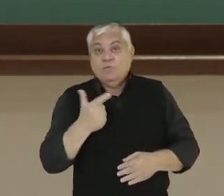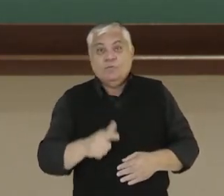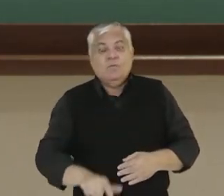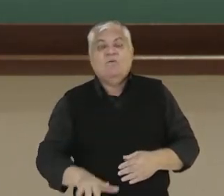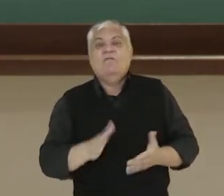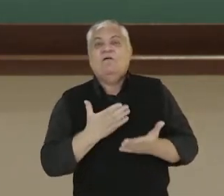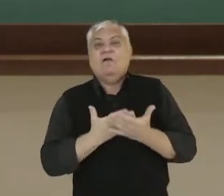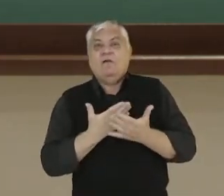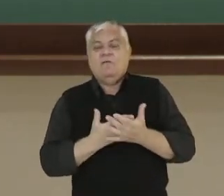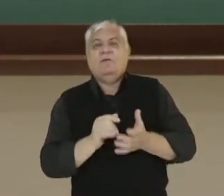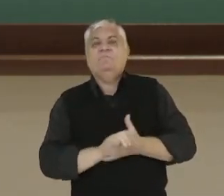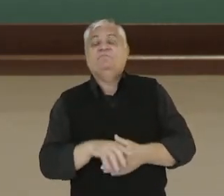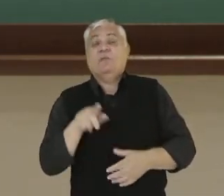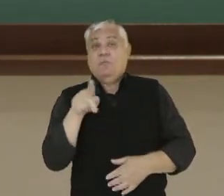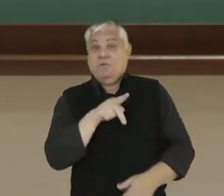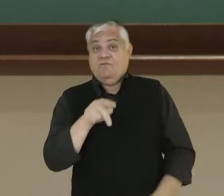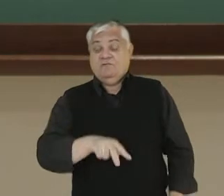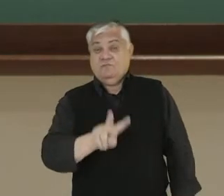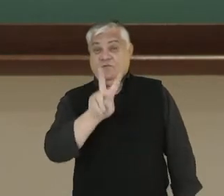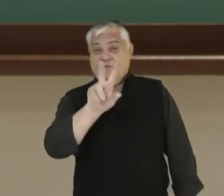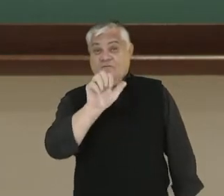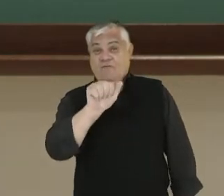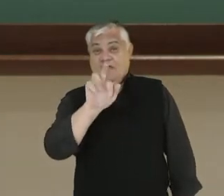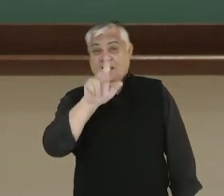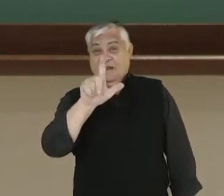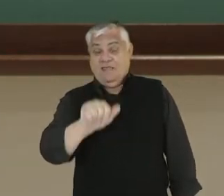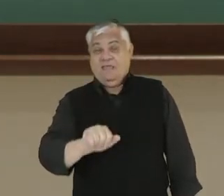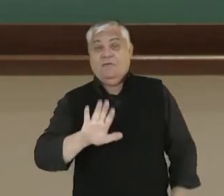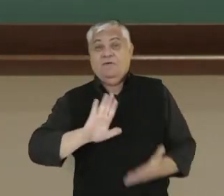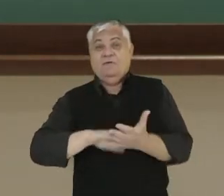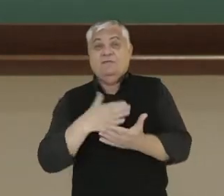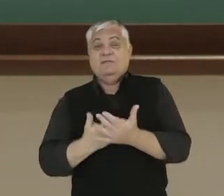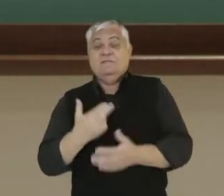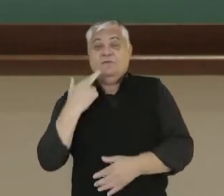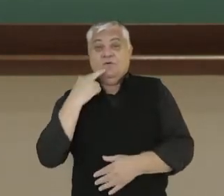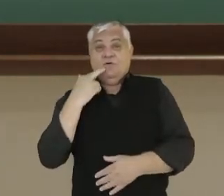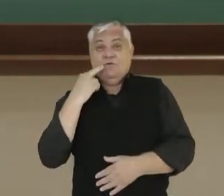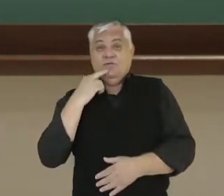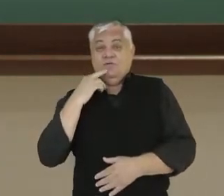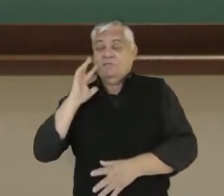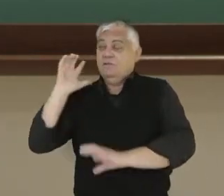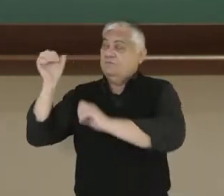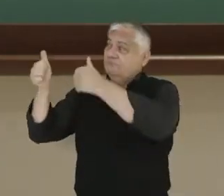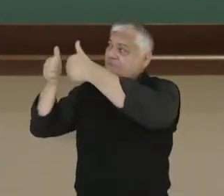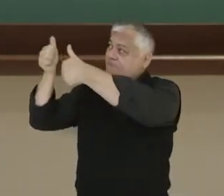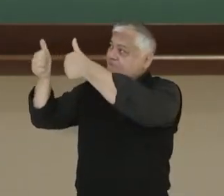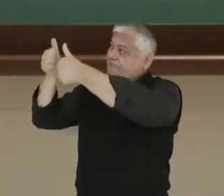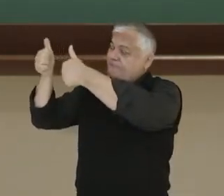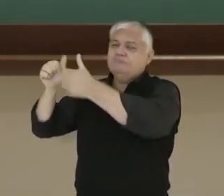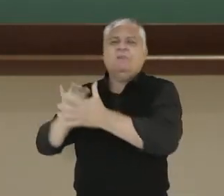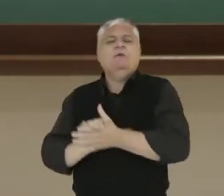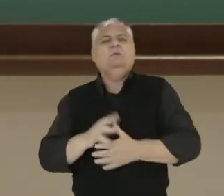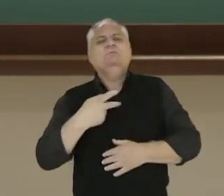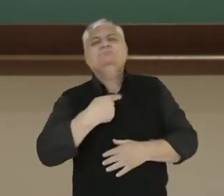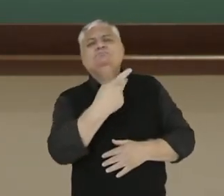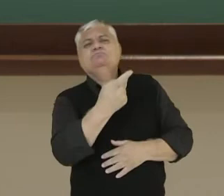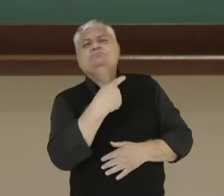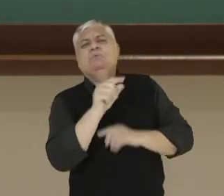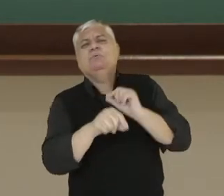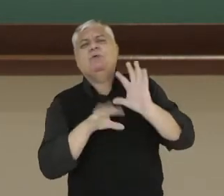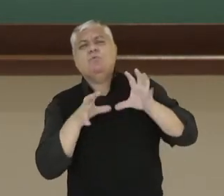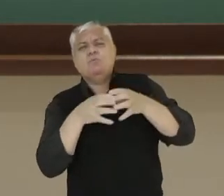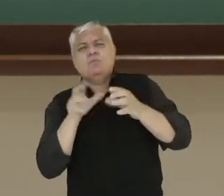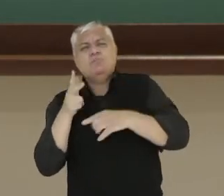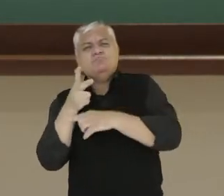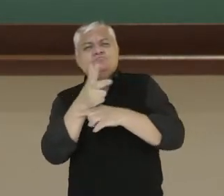para você. Eu sou o professor Varley e aqui nós temos o nosso intérprete, o Ronaldo, e juntamente com uma equipe de